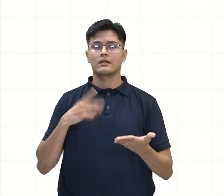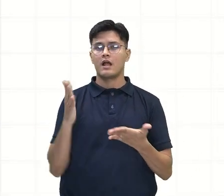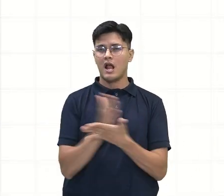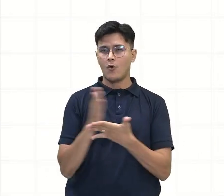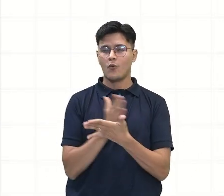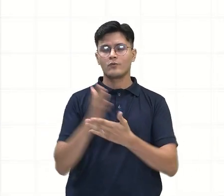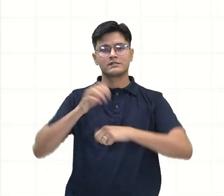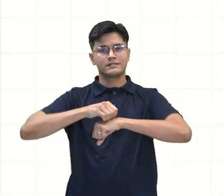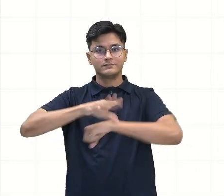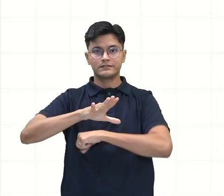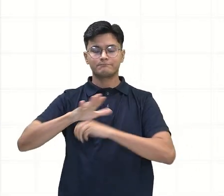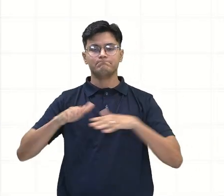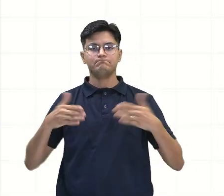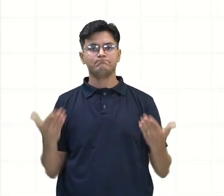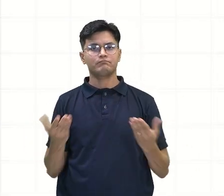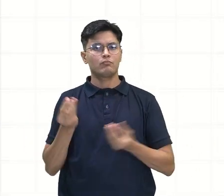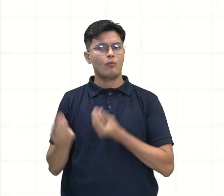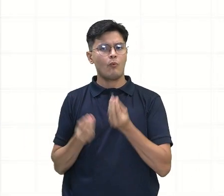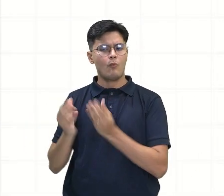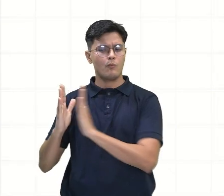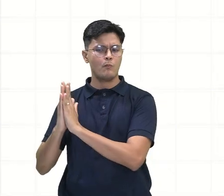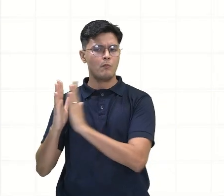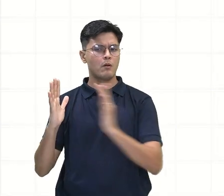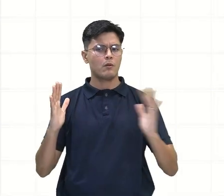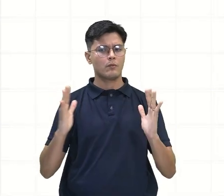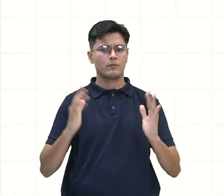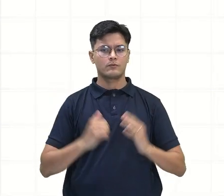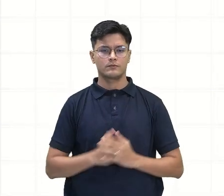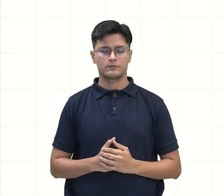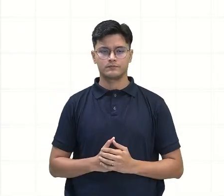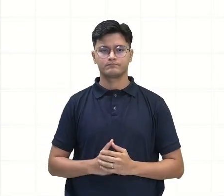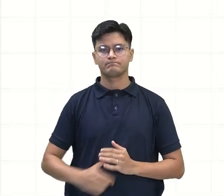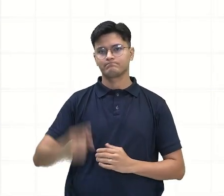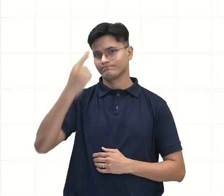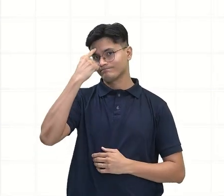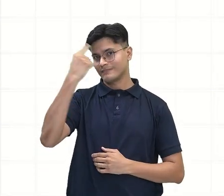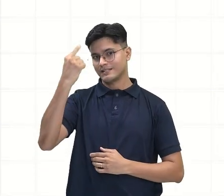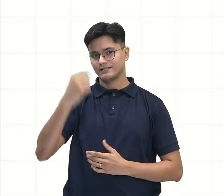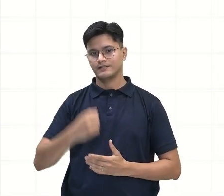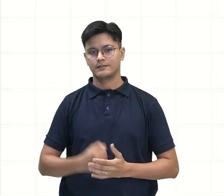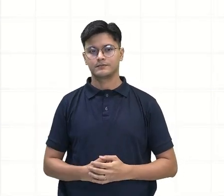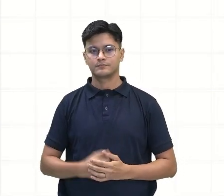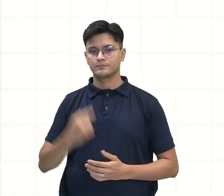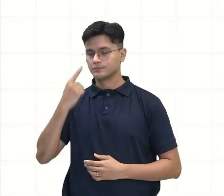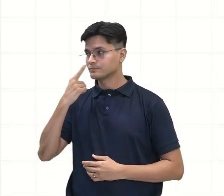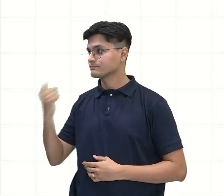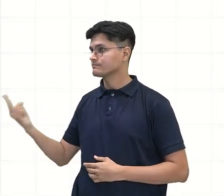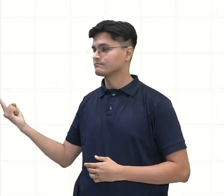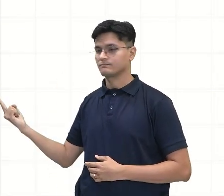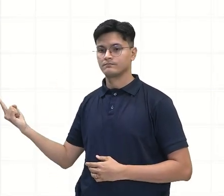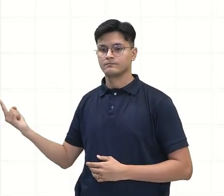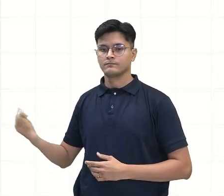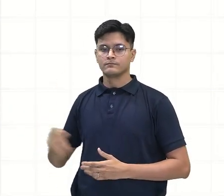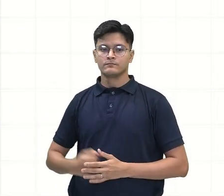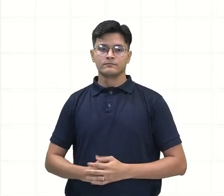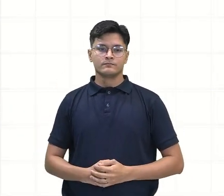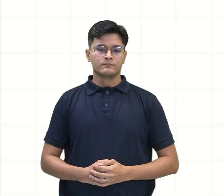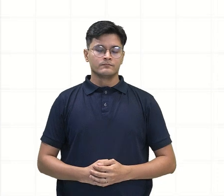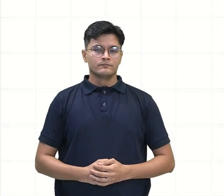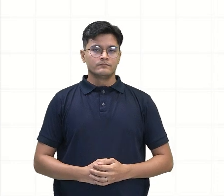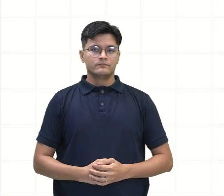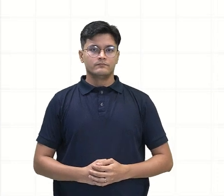E aí o que acontece? Vamos pensar, ó. Ele diz o seguinte. O número que vai ficar nesse quadrado aqui,